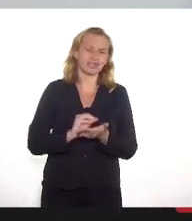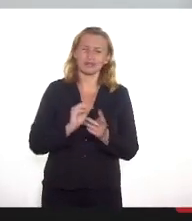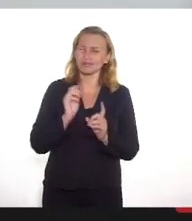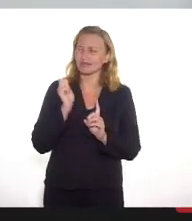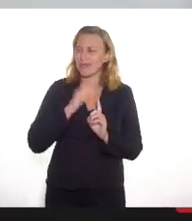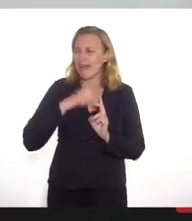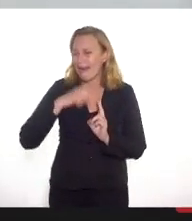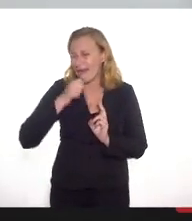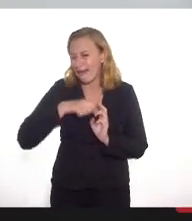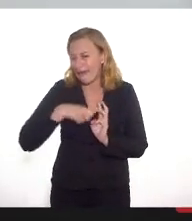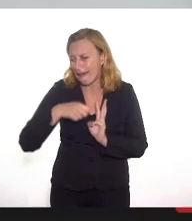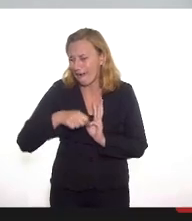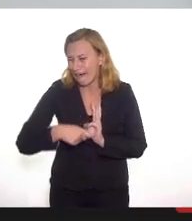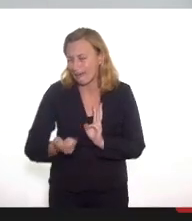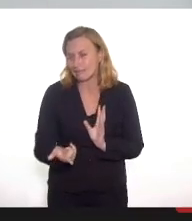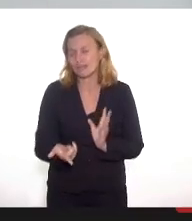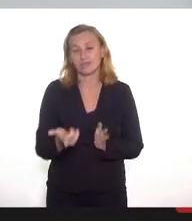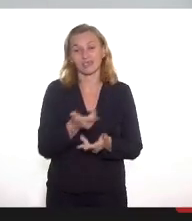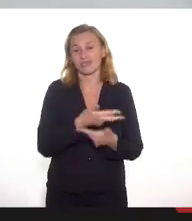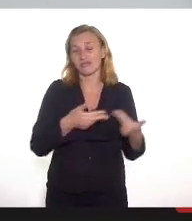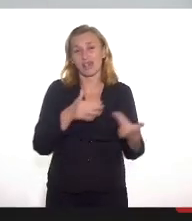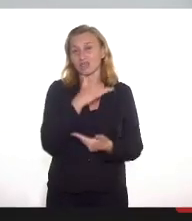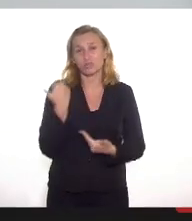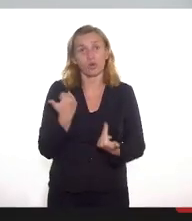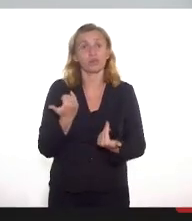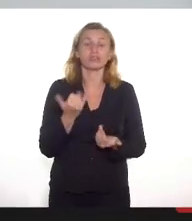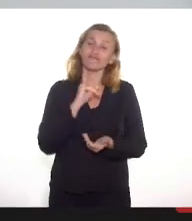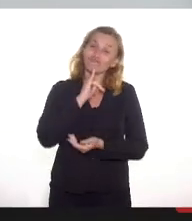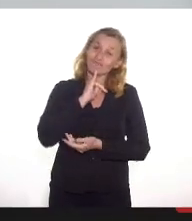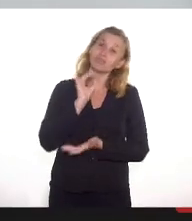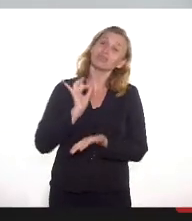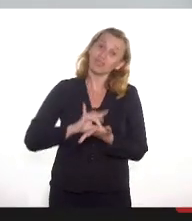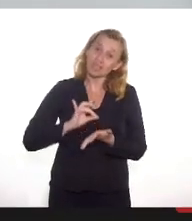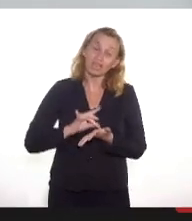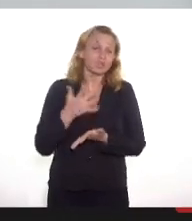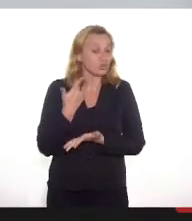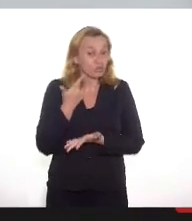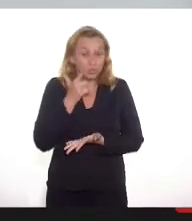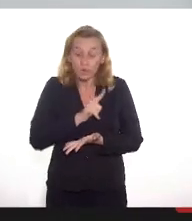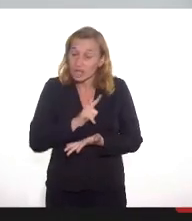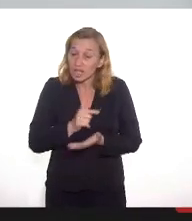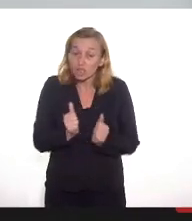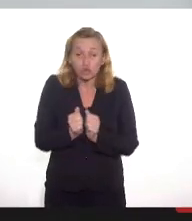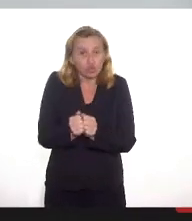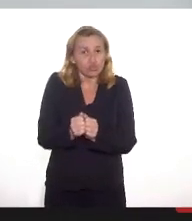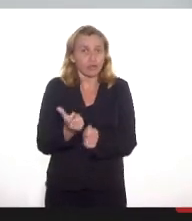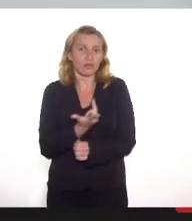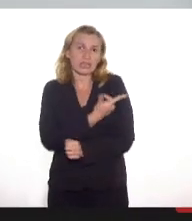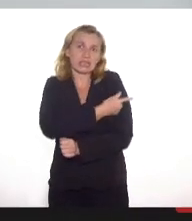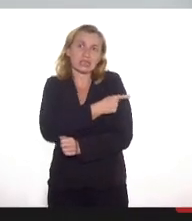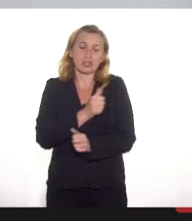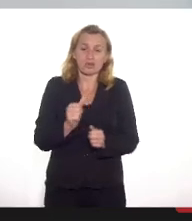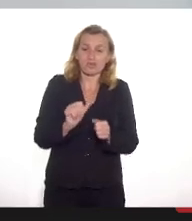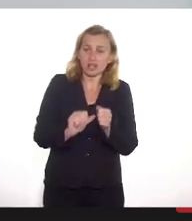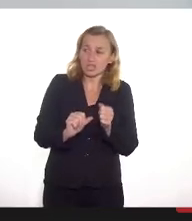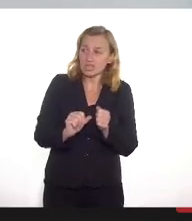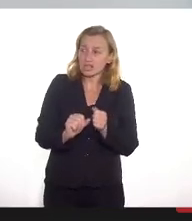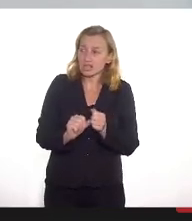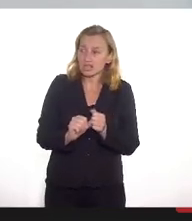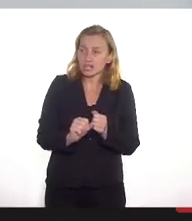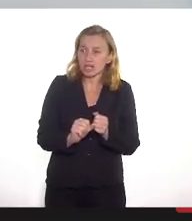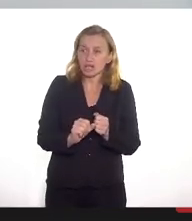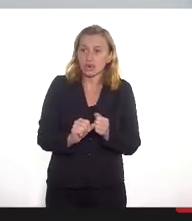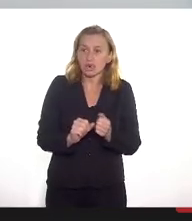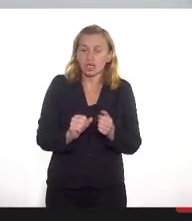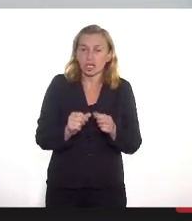até lá a gente vai ter um calendário de moto Infelizmente é verdade então gente não consegue junto com a vacinação fazendo busca ativa